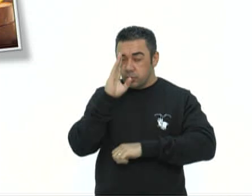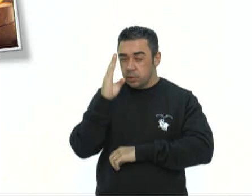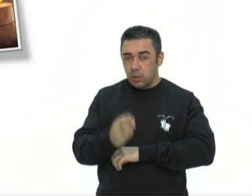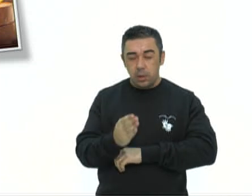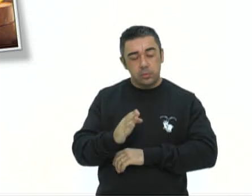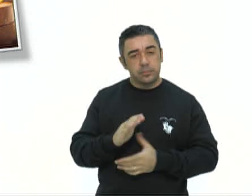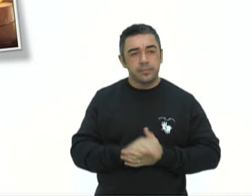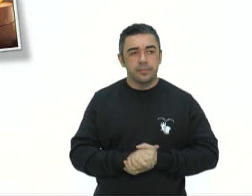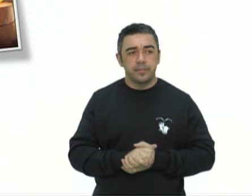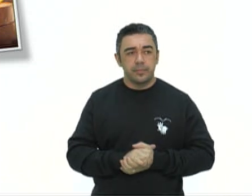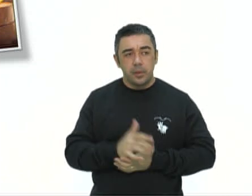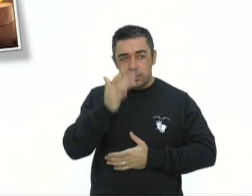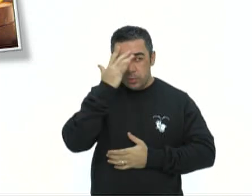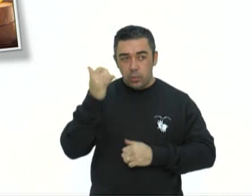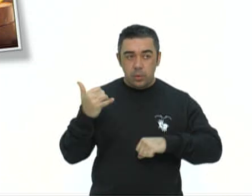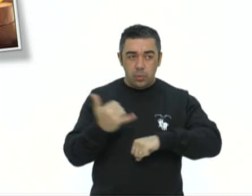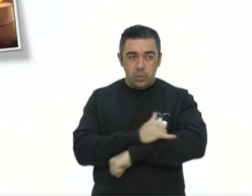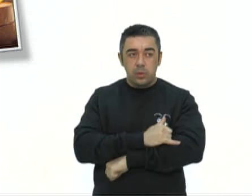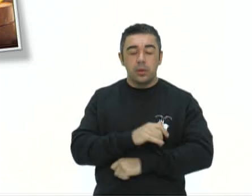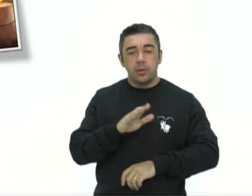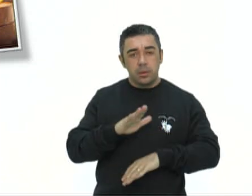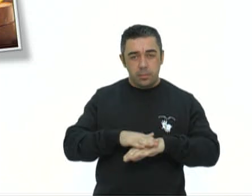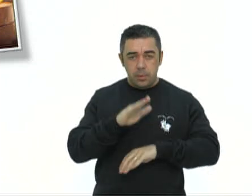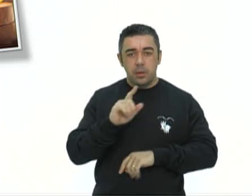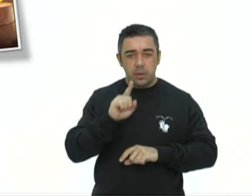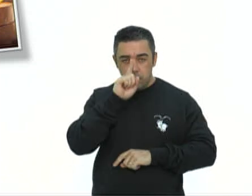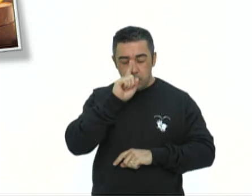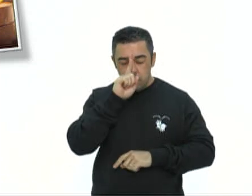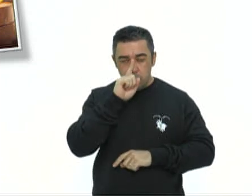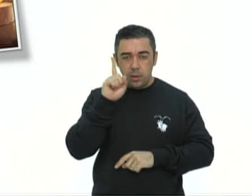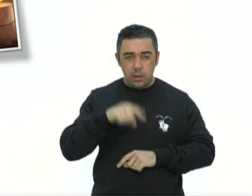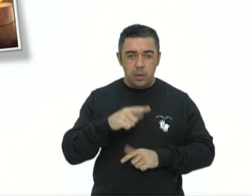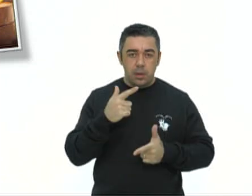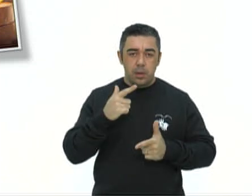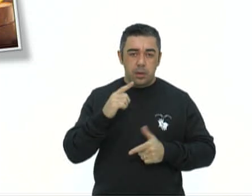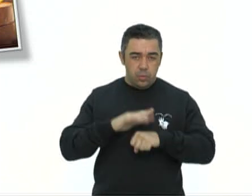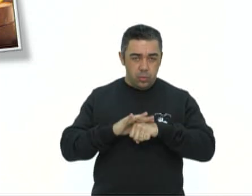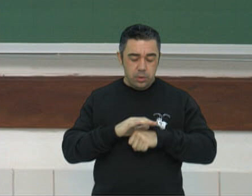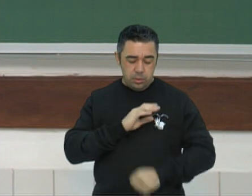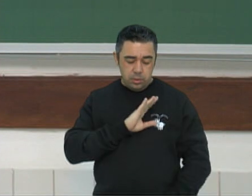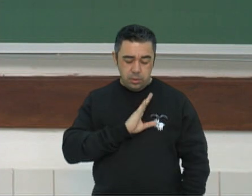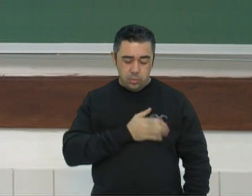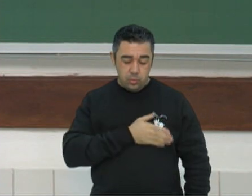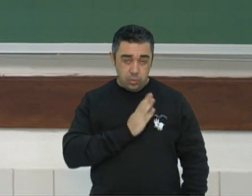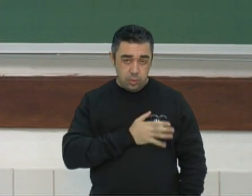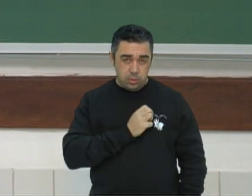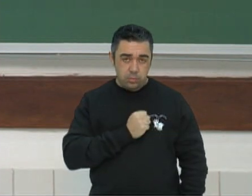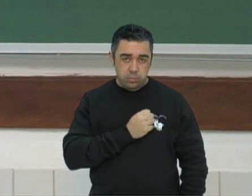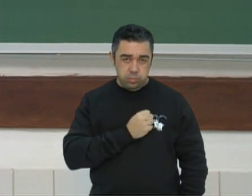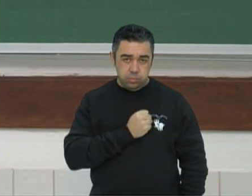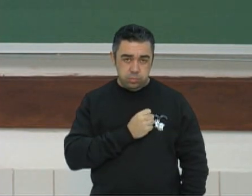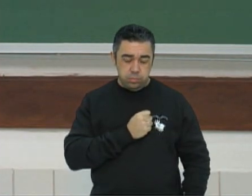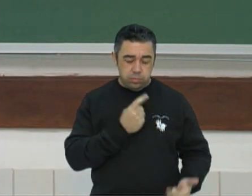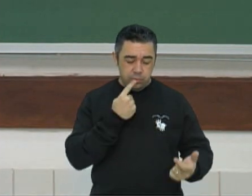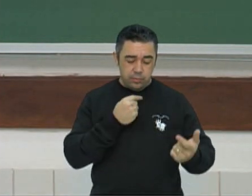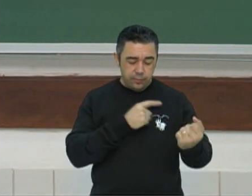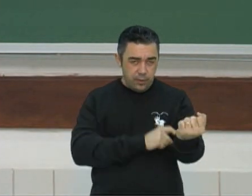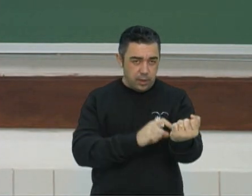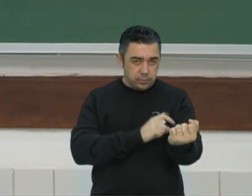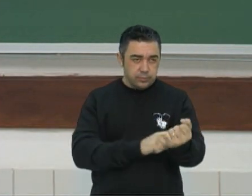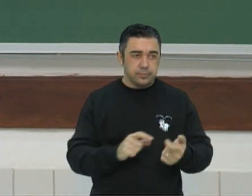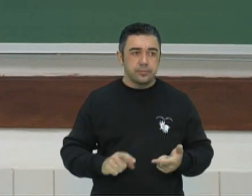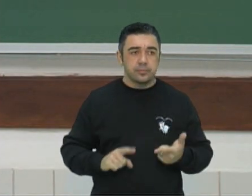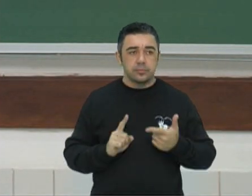obesidade. Pessoas obesas têm maior risco de desenvolver doenças cardiovasculares, ou seja, ligadas ali ao coração e vasos sanguíneos,